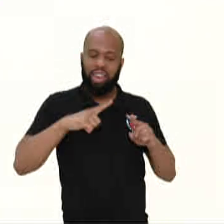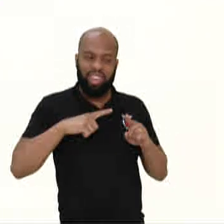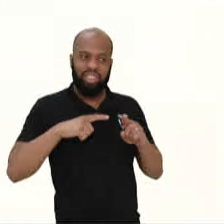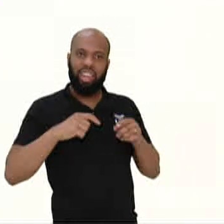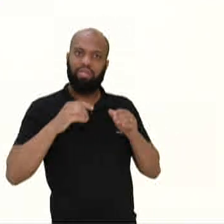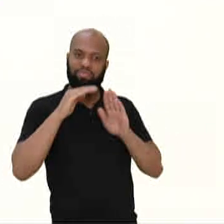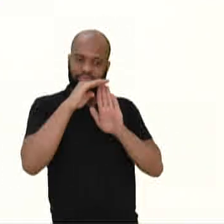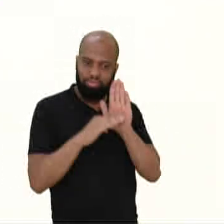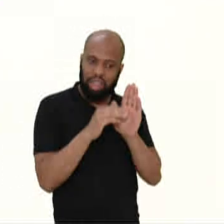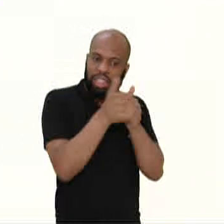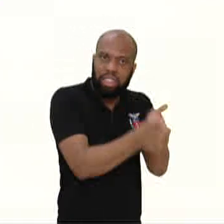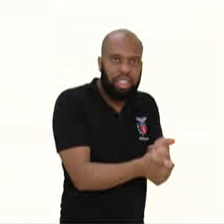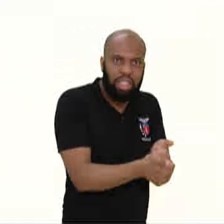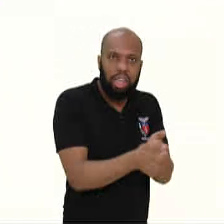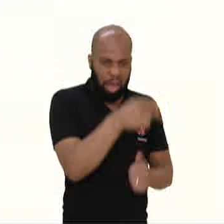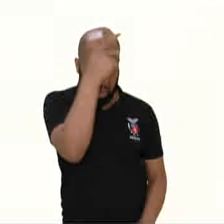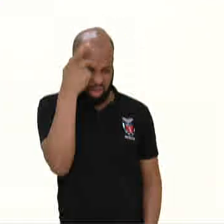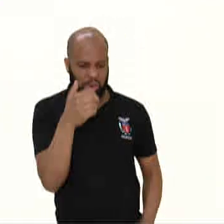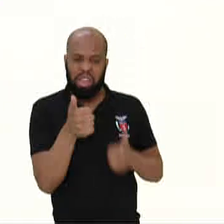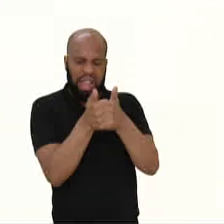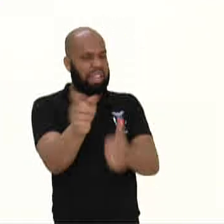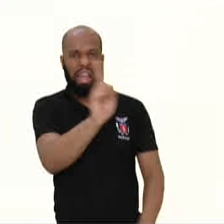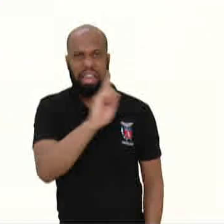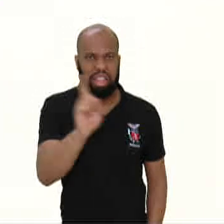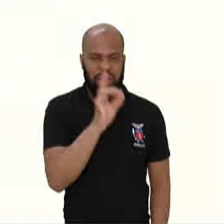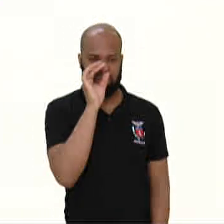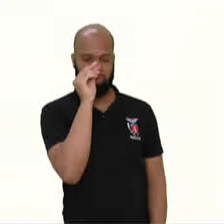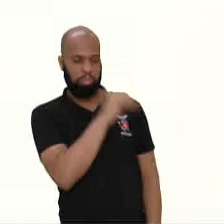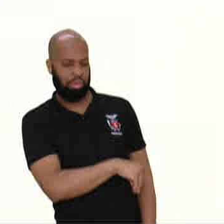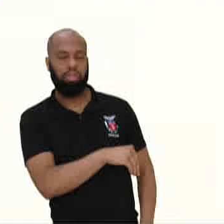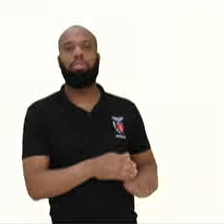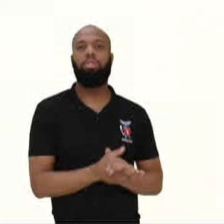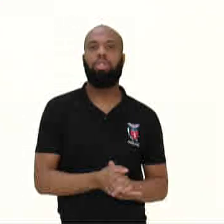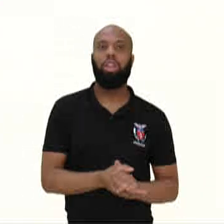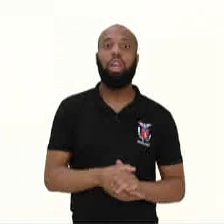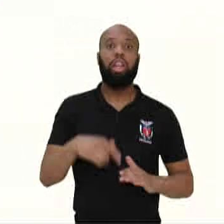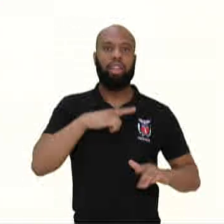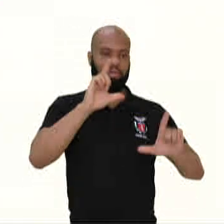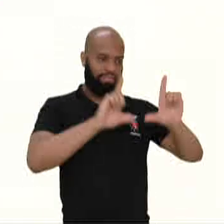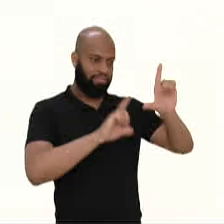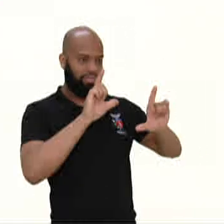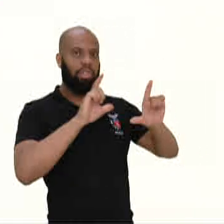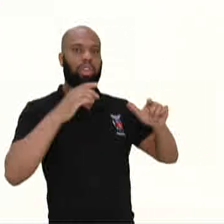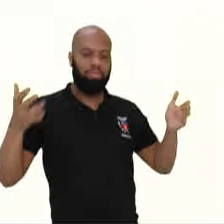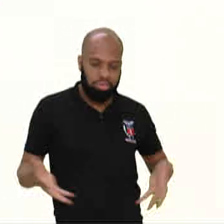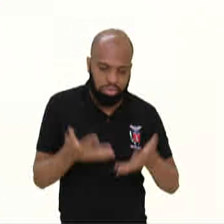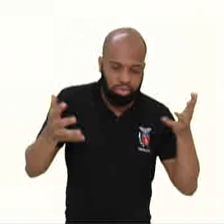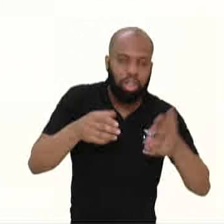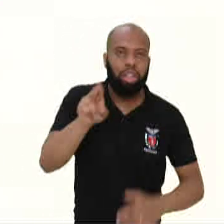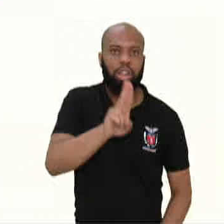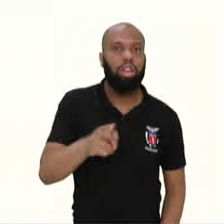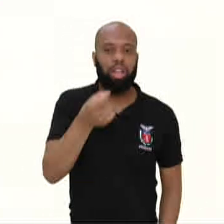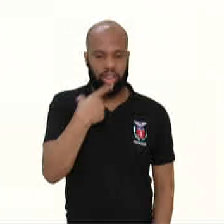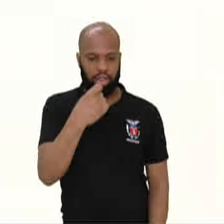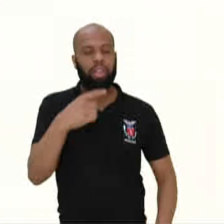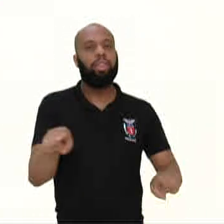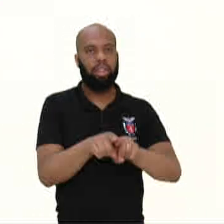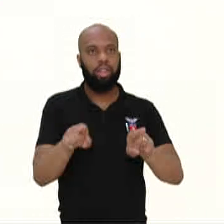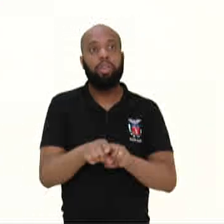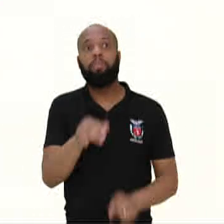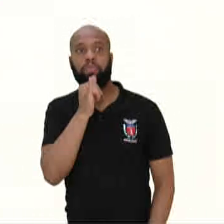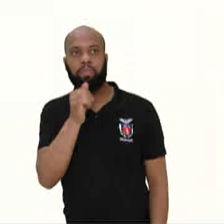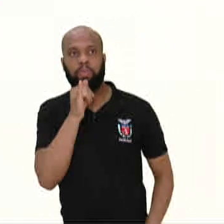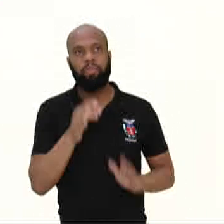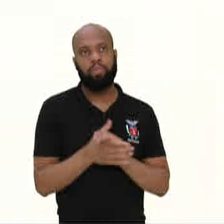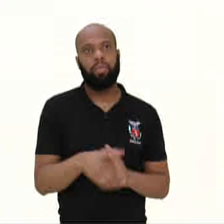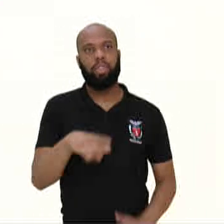rótulos ou por algum especialista. A mídia é um dos importantes estímulos ao uso de suplementos alimentares ao veicular. Por